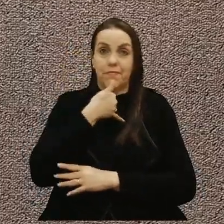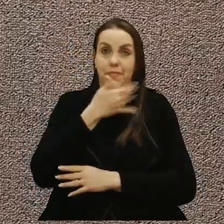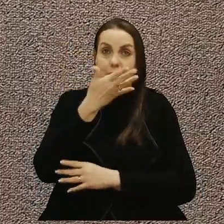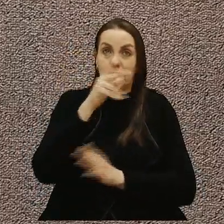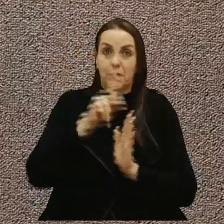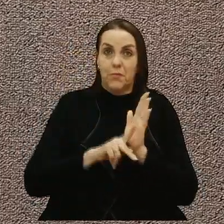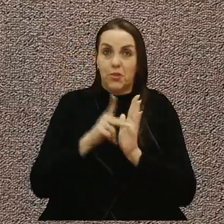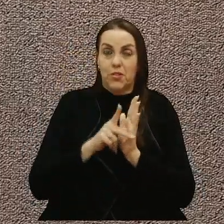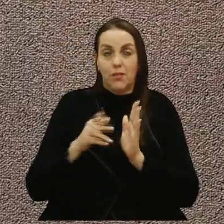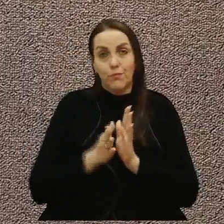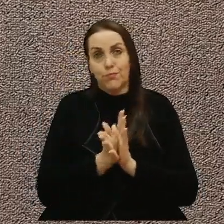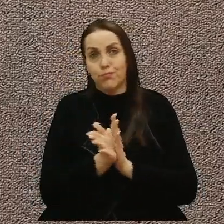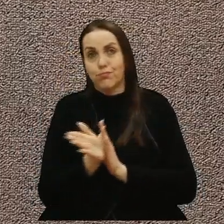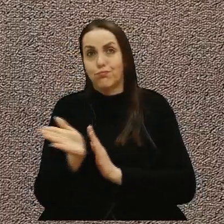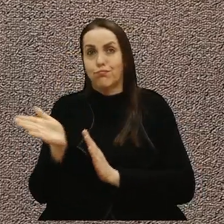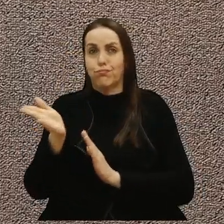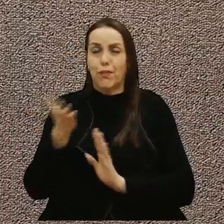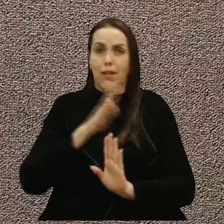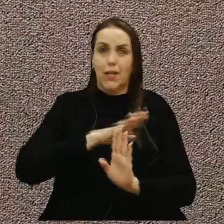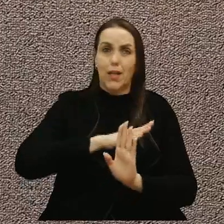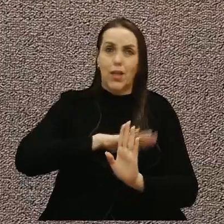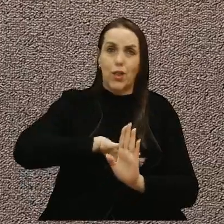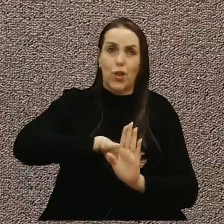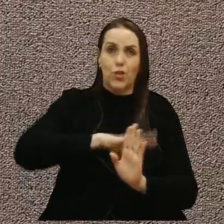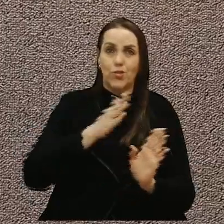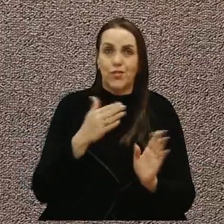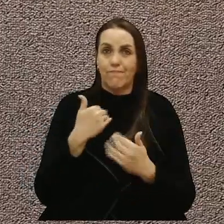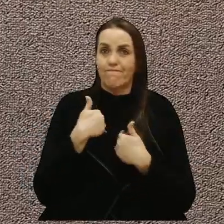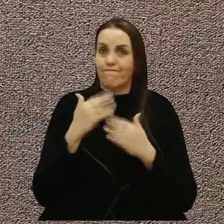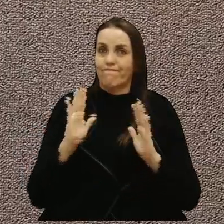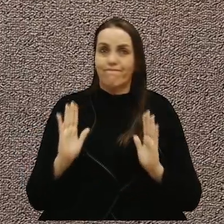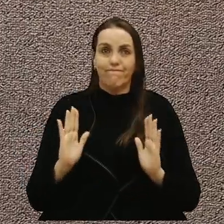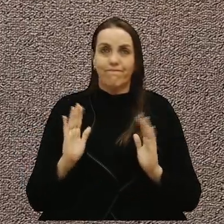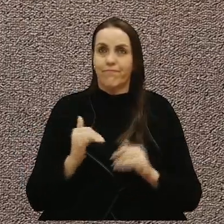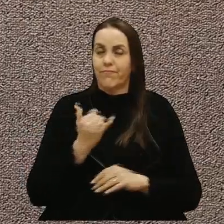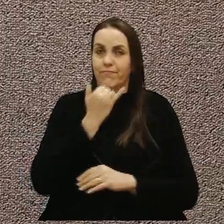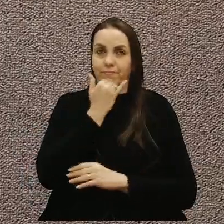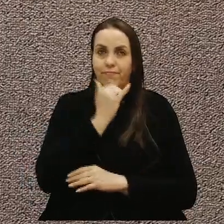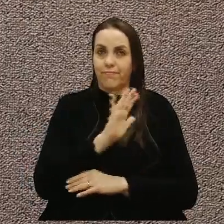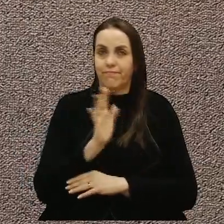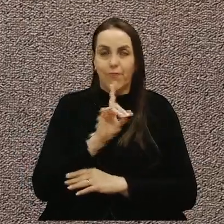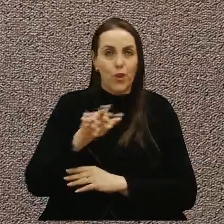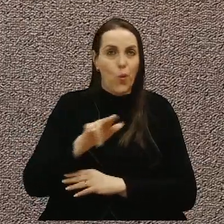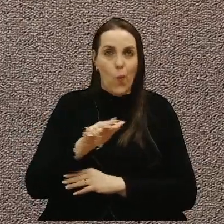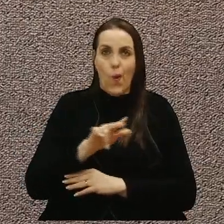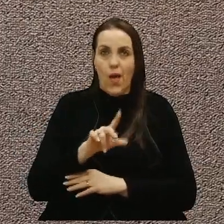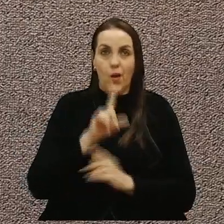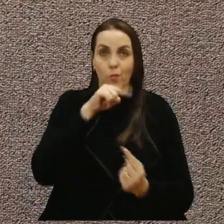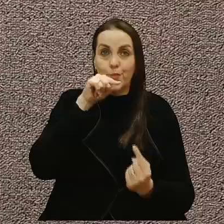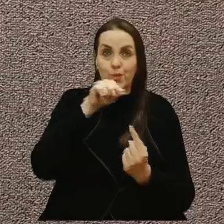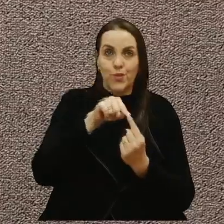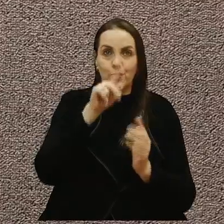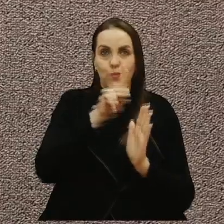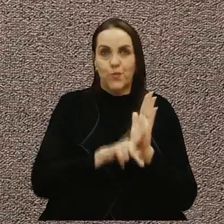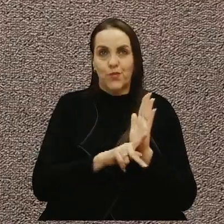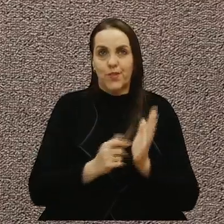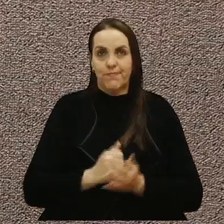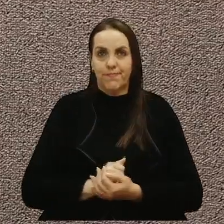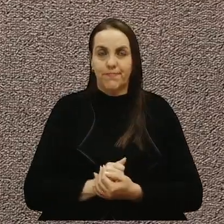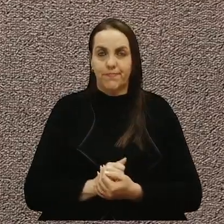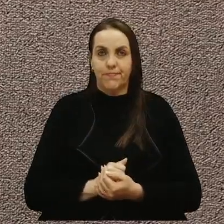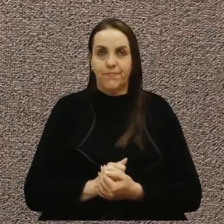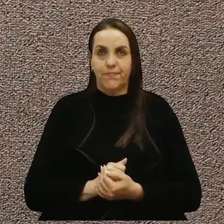derivou por uma outra discussão ideológica que eu, particularmente, penso que não é o teor e o objetivo deste projeto,